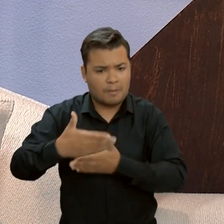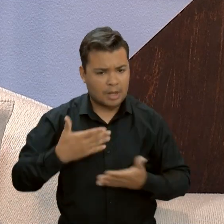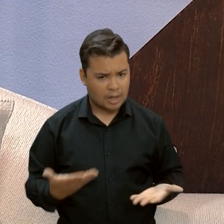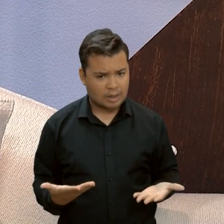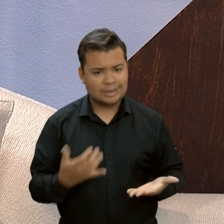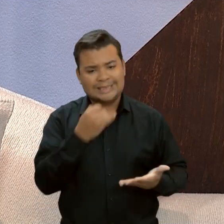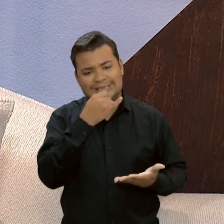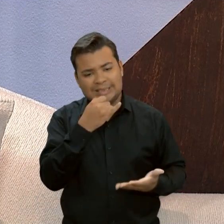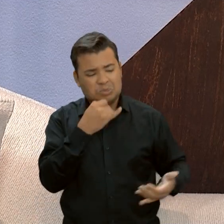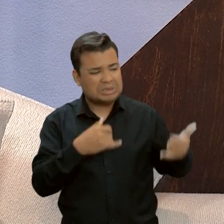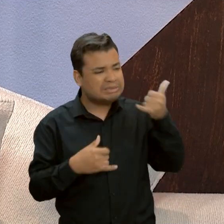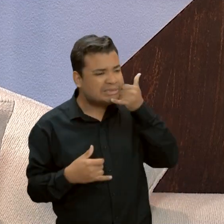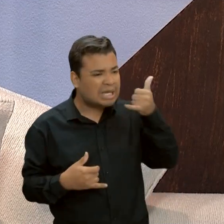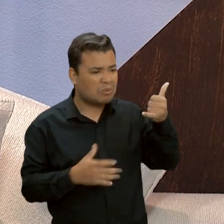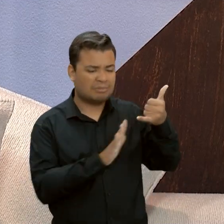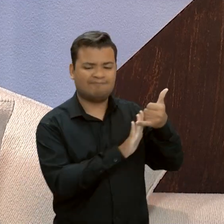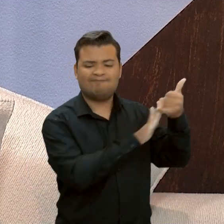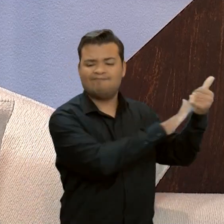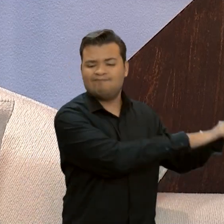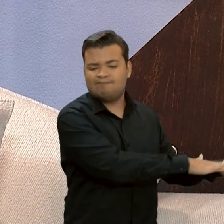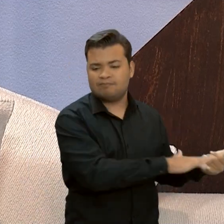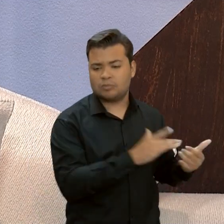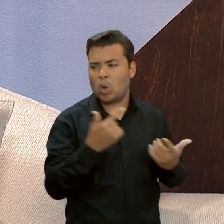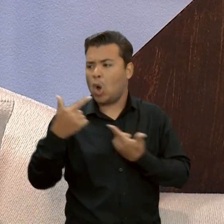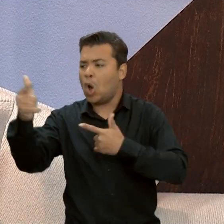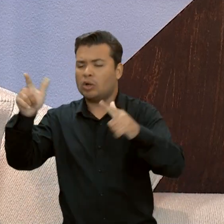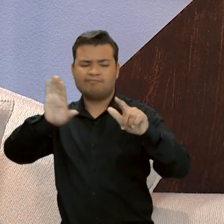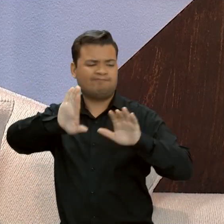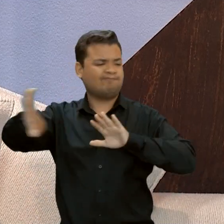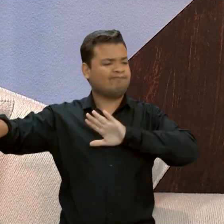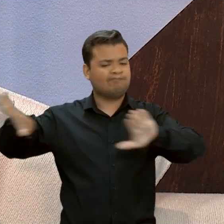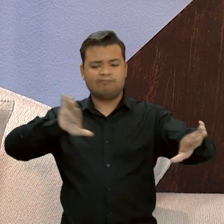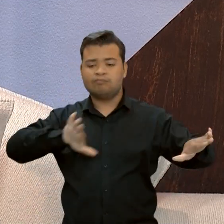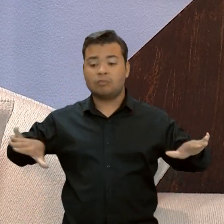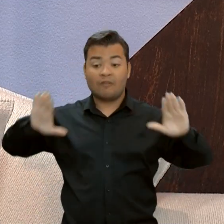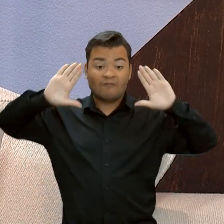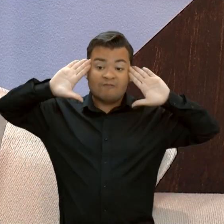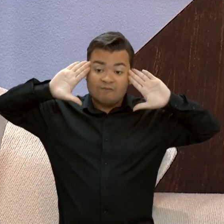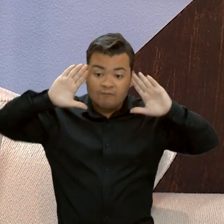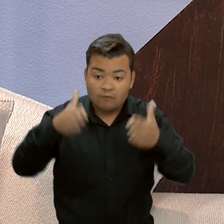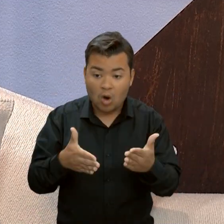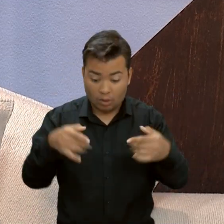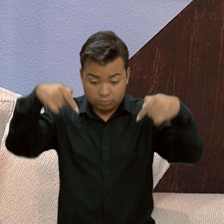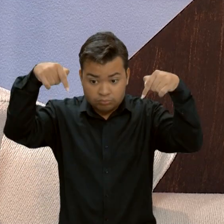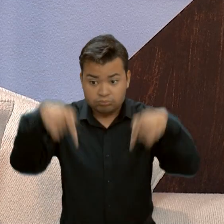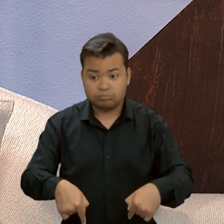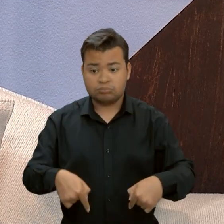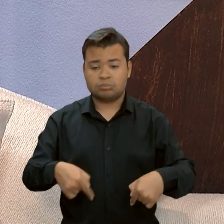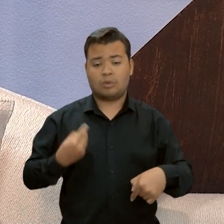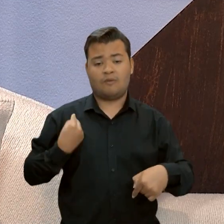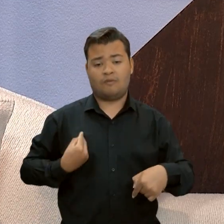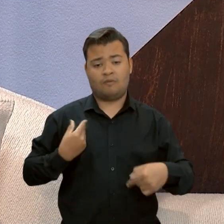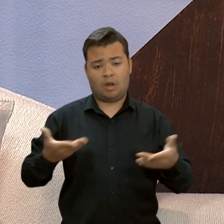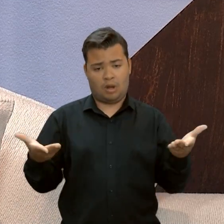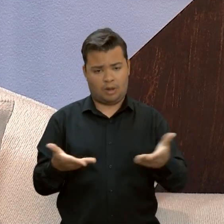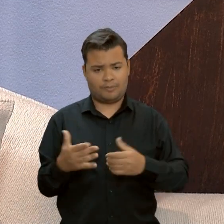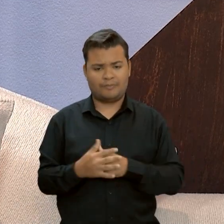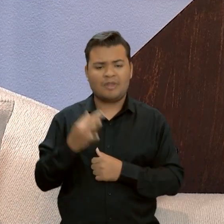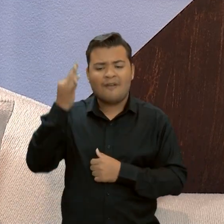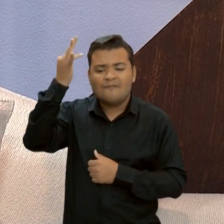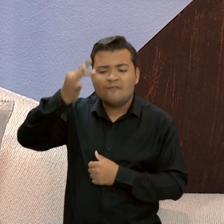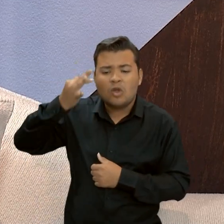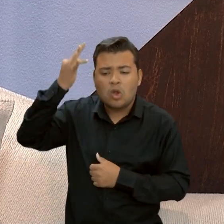coisas de lado para que a gente viva intensamente esse momento que é o momento presente. A filosofia antiga, ela tenta